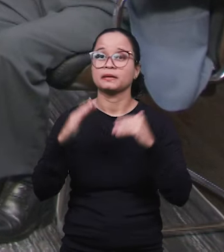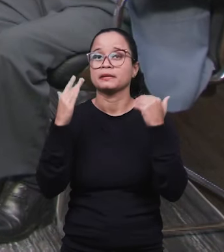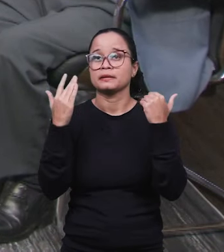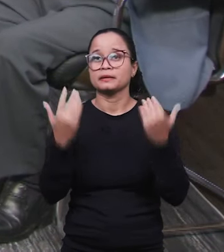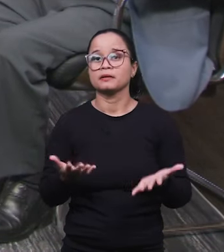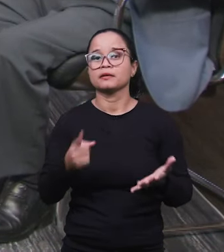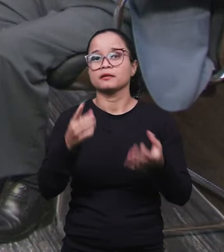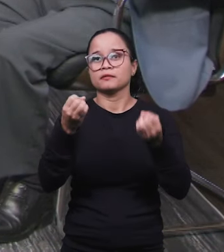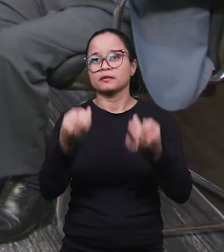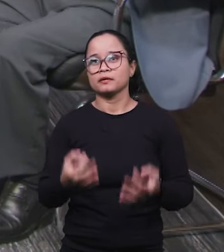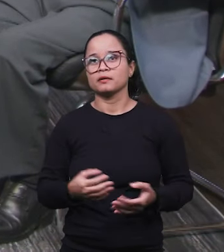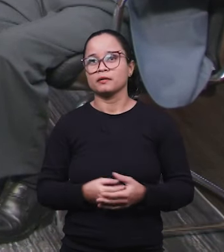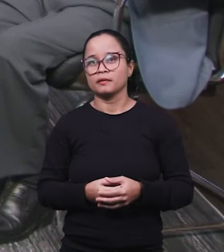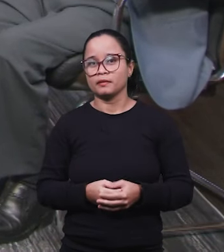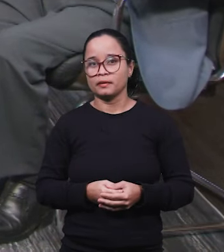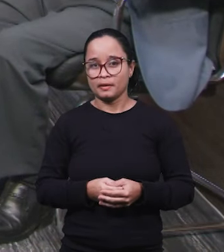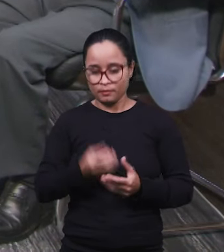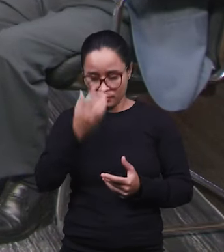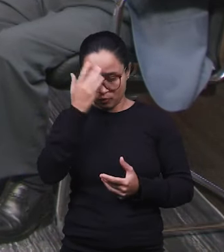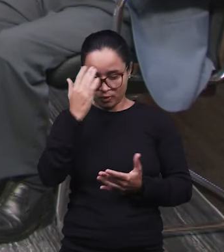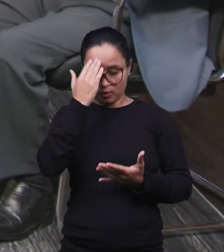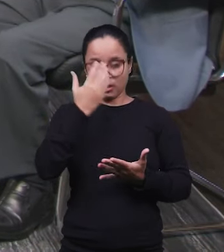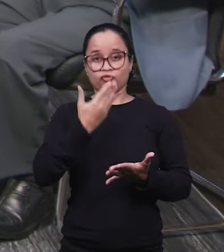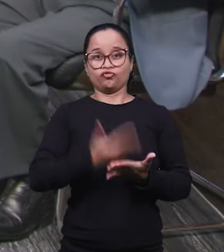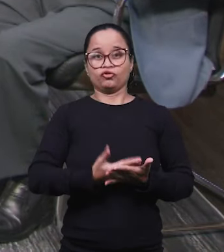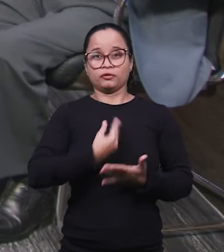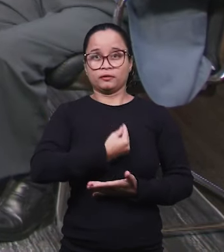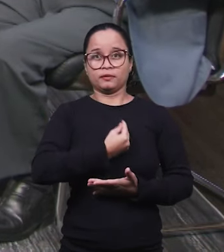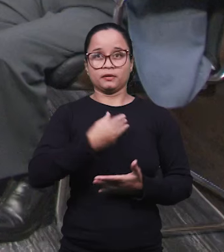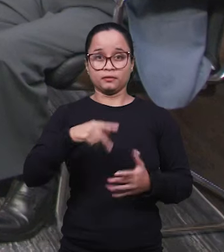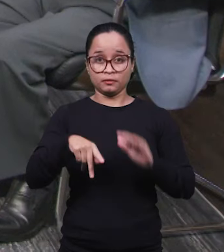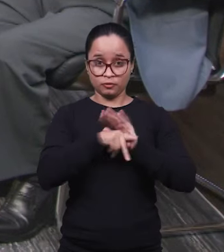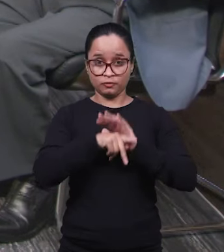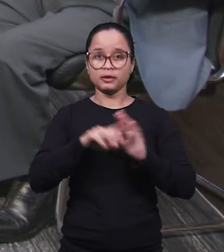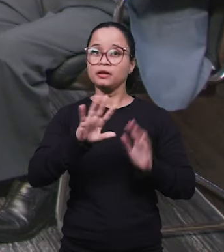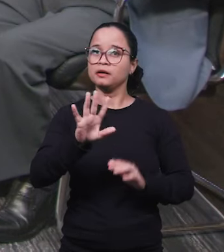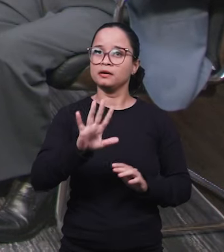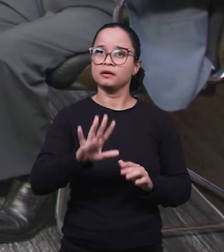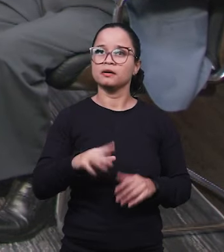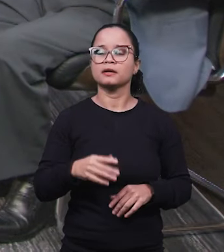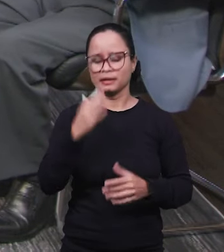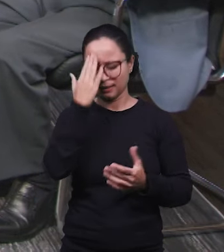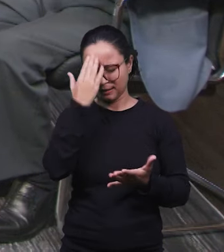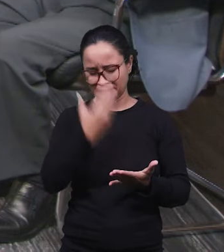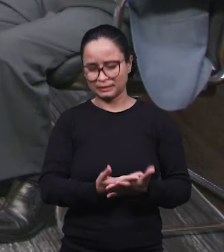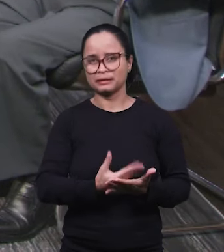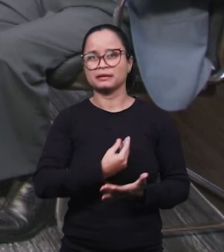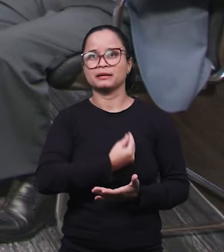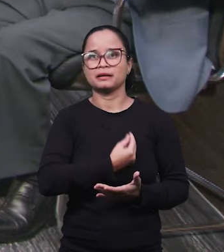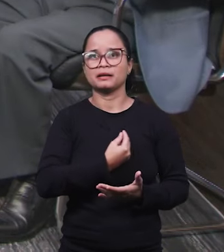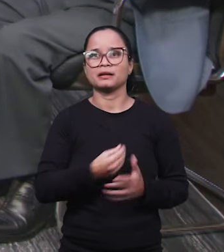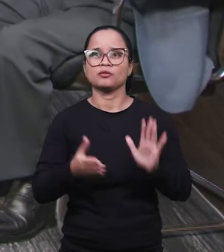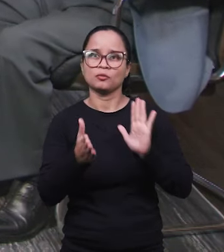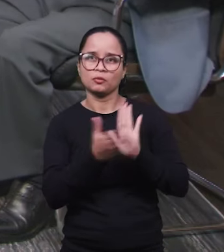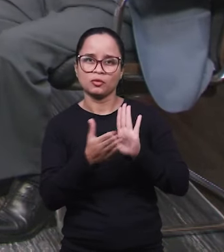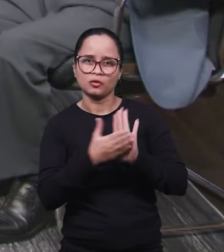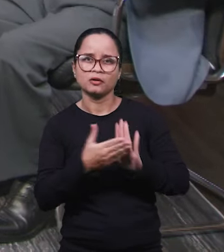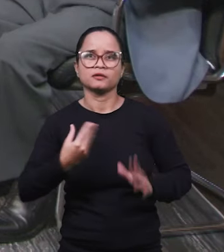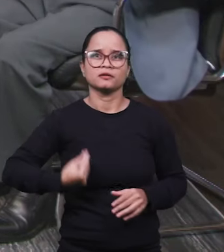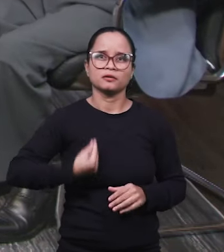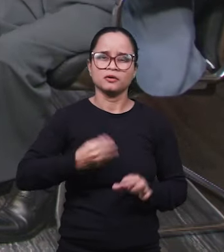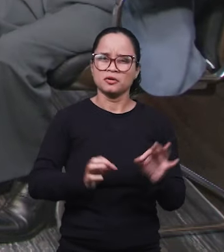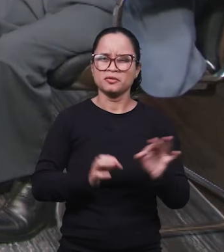dizer que uma pessoa que não tem confiança em si mesmo está errado. Não, ter confiança em si, nos seus propósitos,